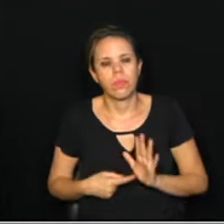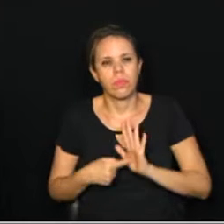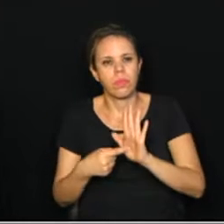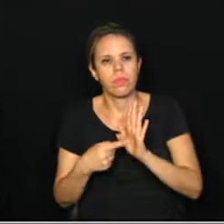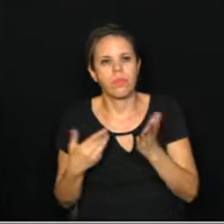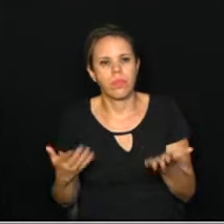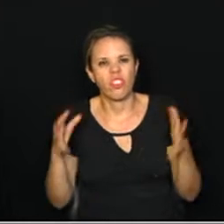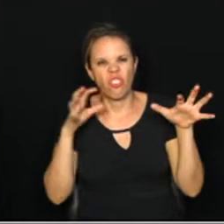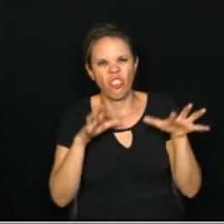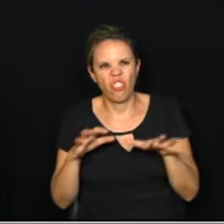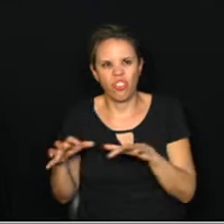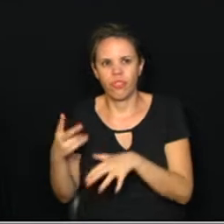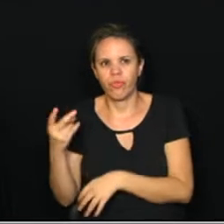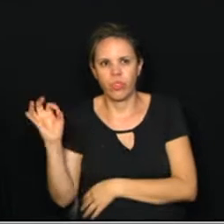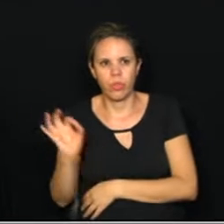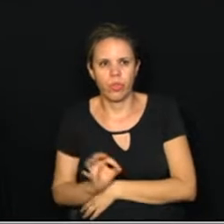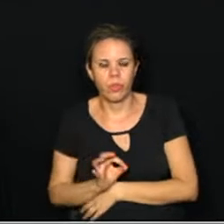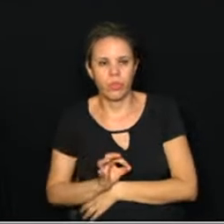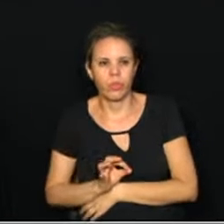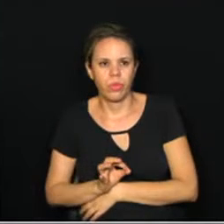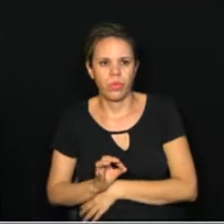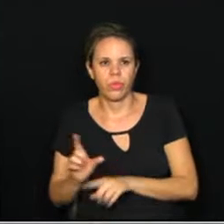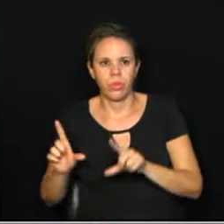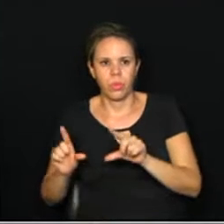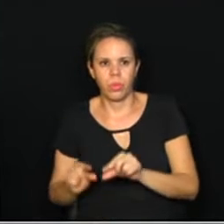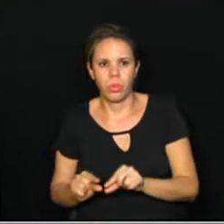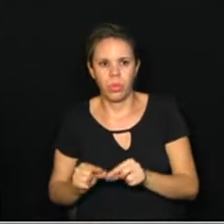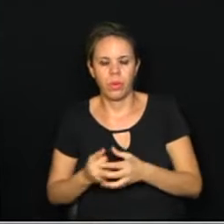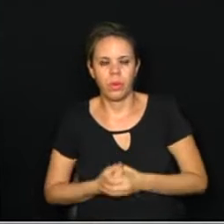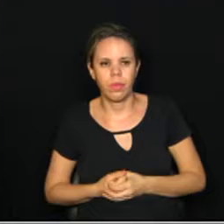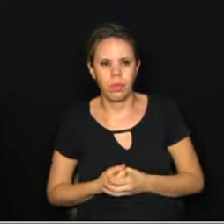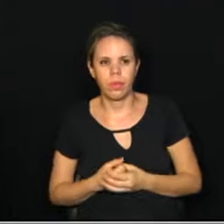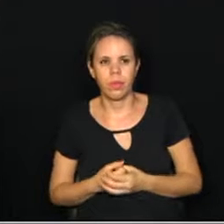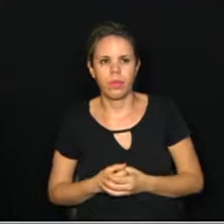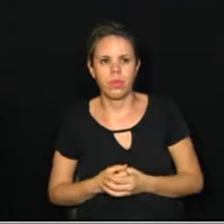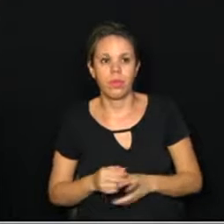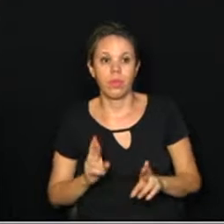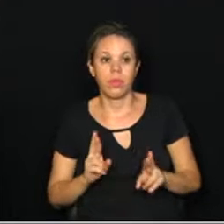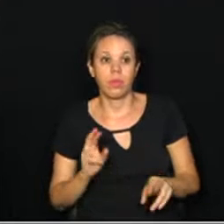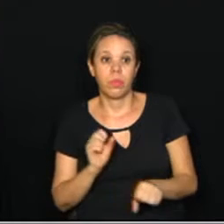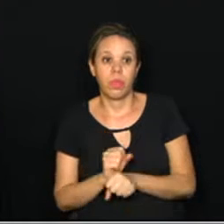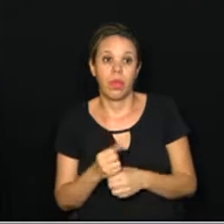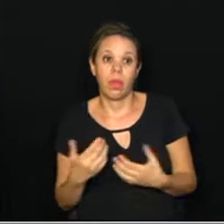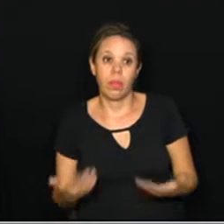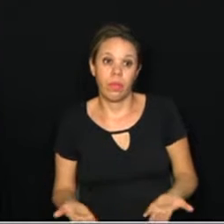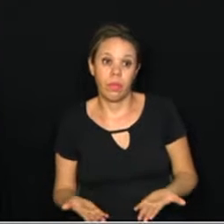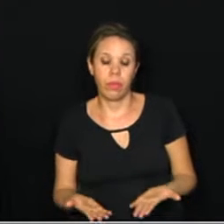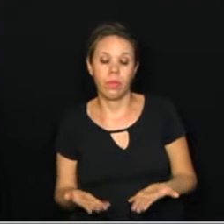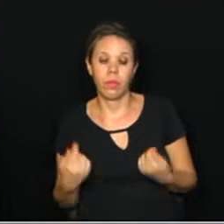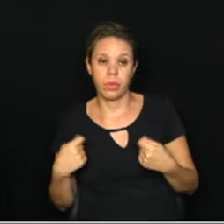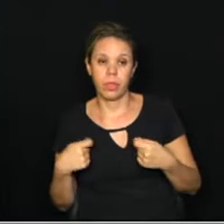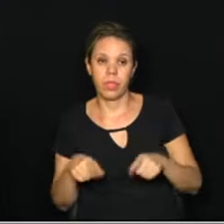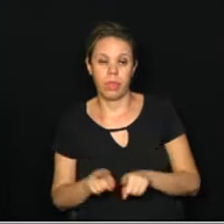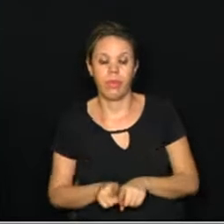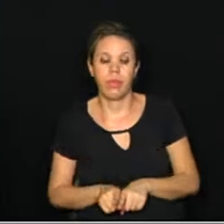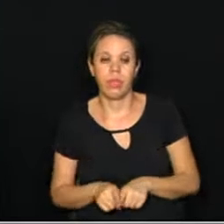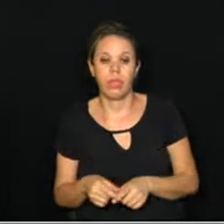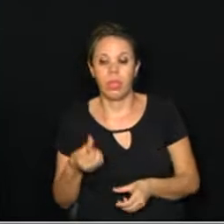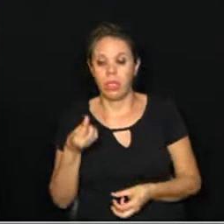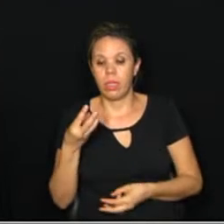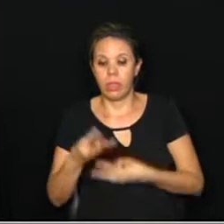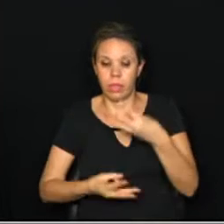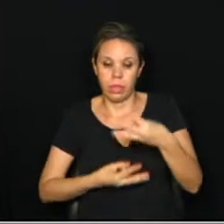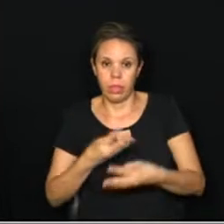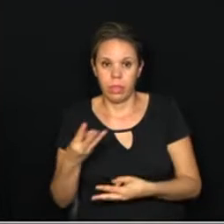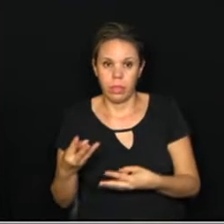aí chuvas 20% abaixo do esperado, né? Então, essa tendência do primeiro trimestre ela foi